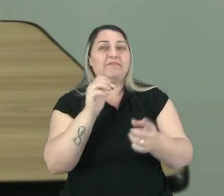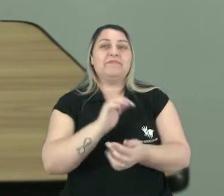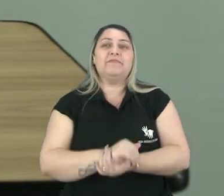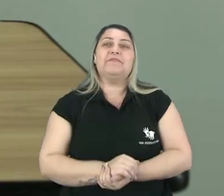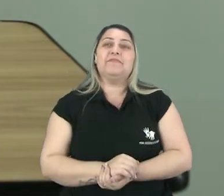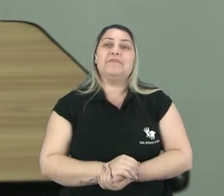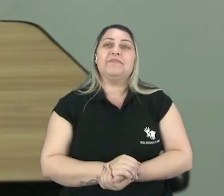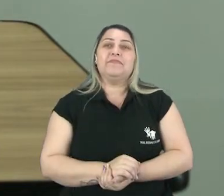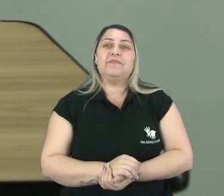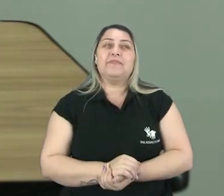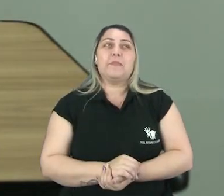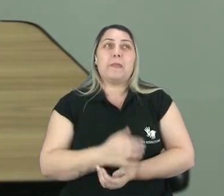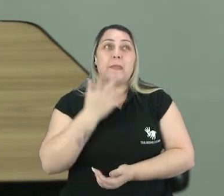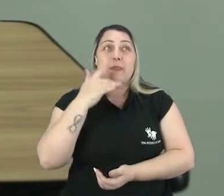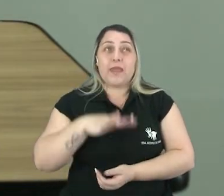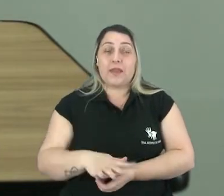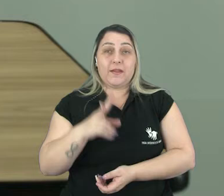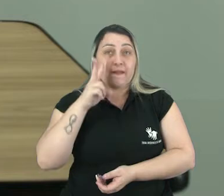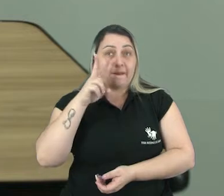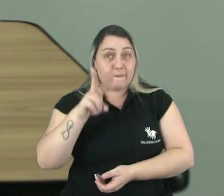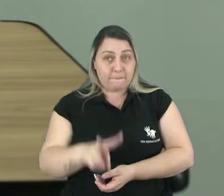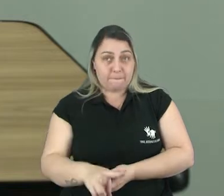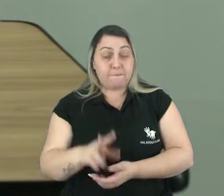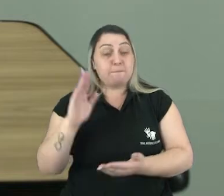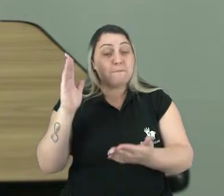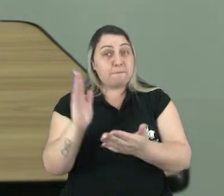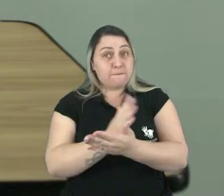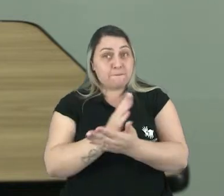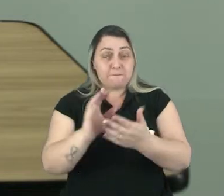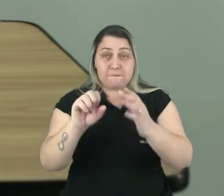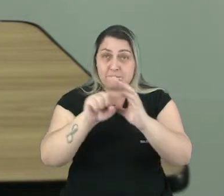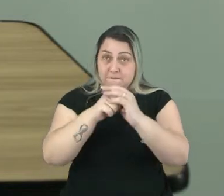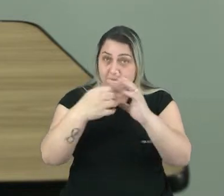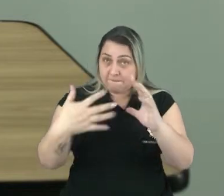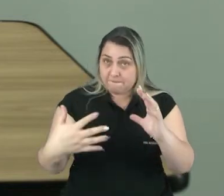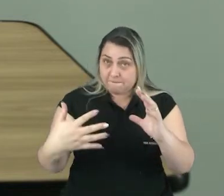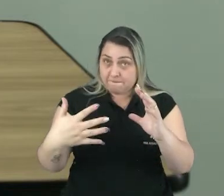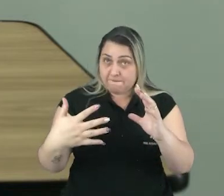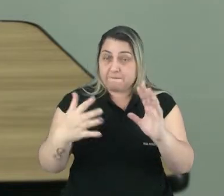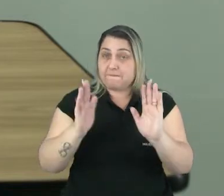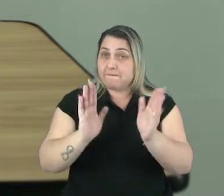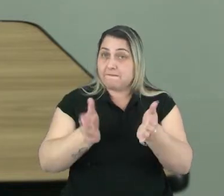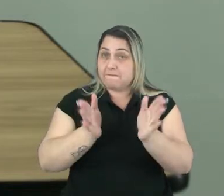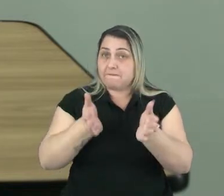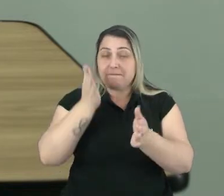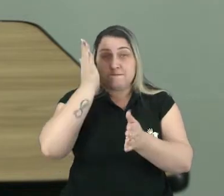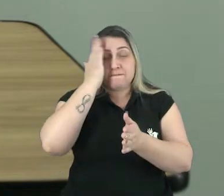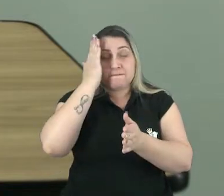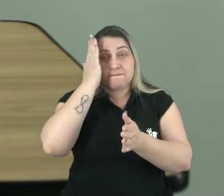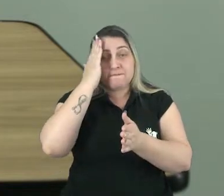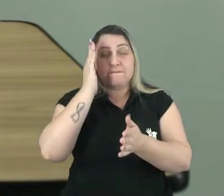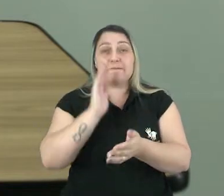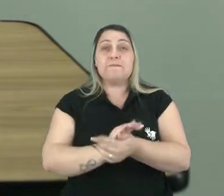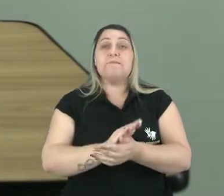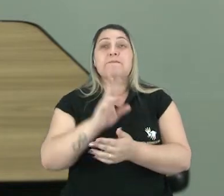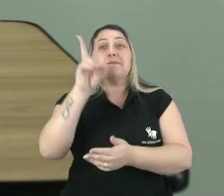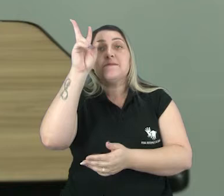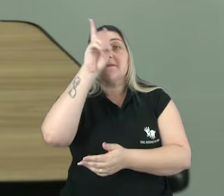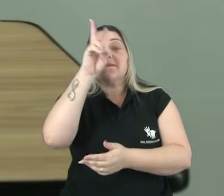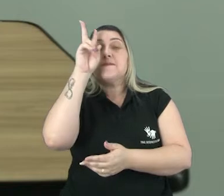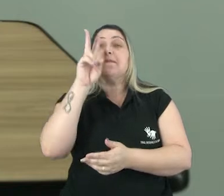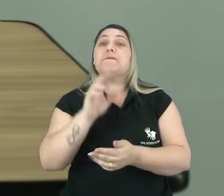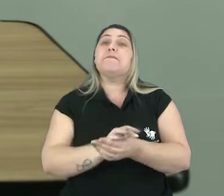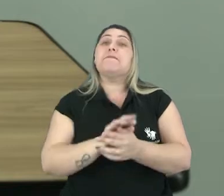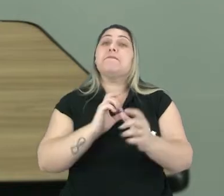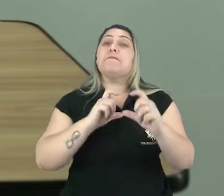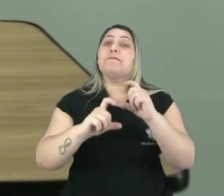Mônica. Então aqui, crianças, nós observamos algumas das características. Nós já sabemos o que na história, em